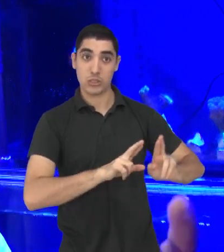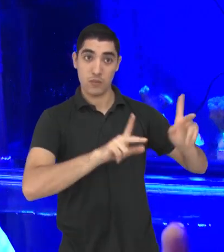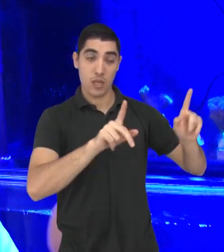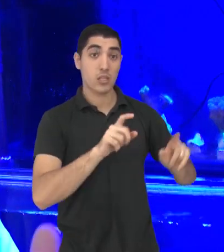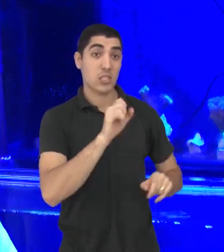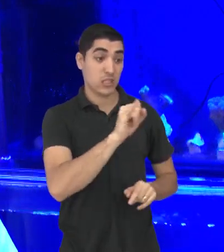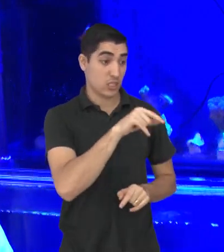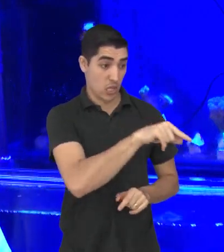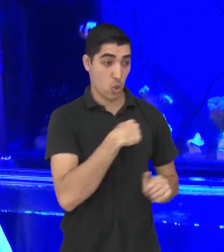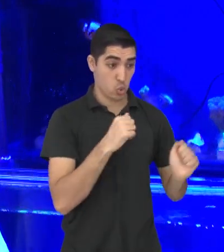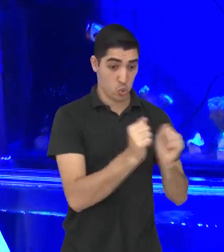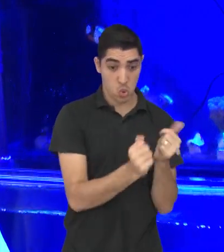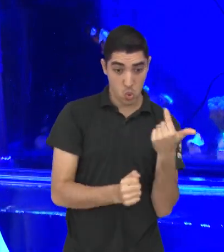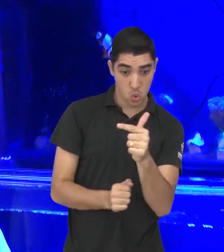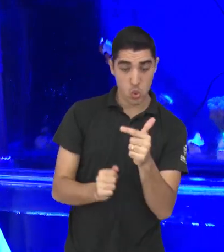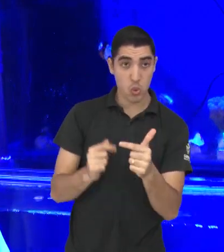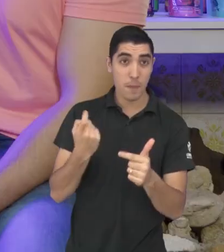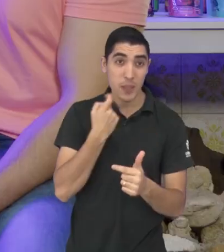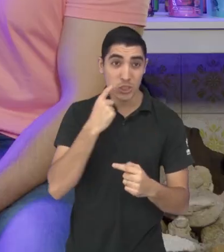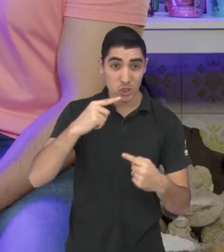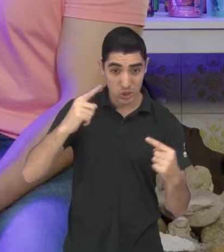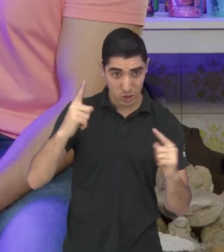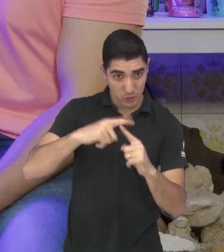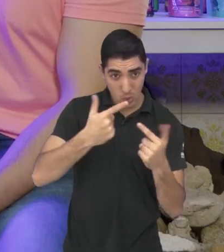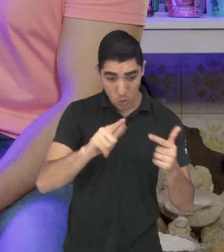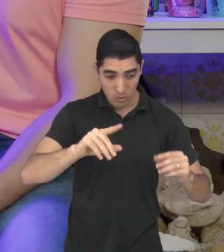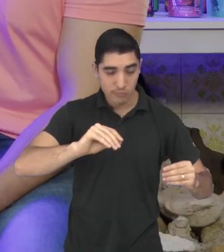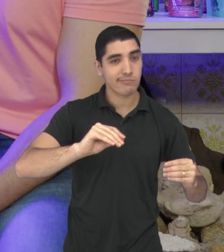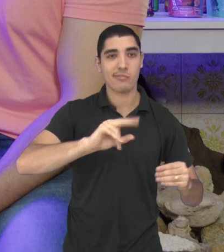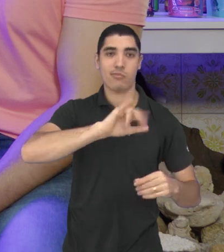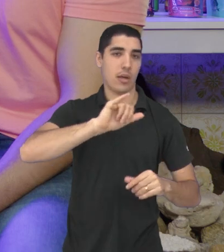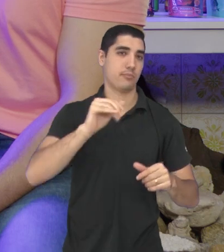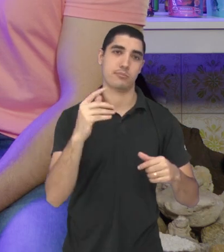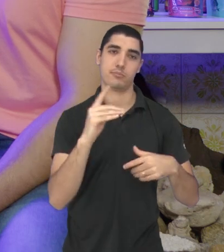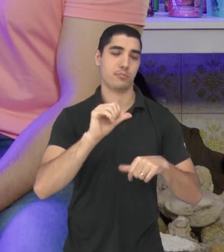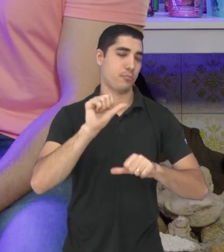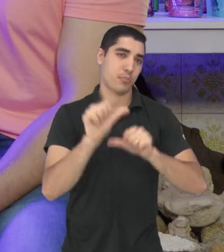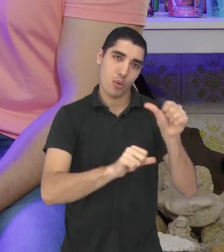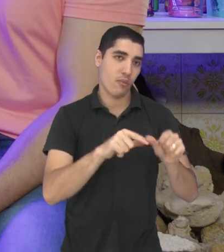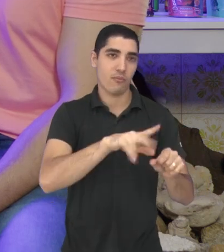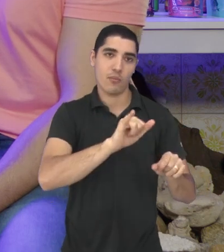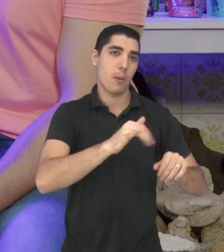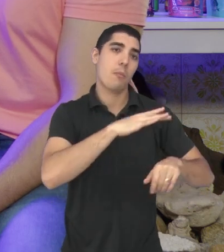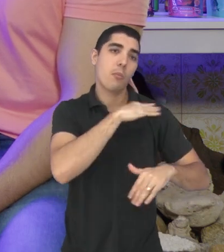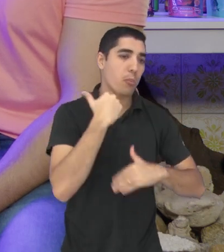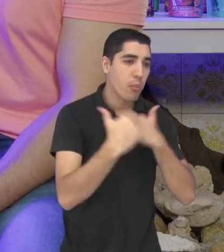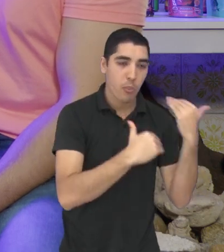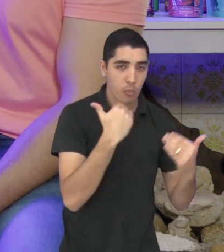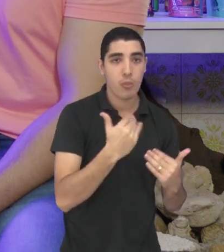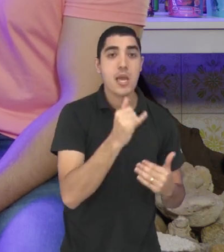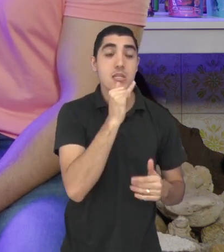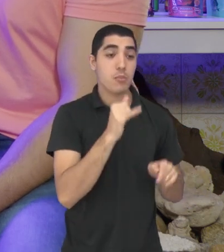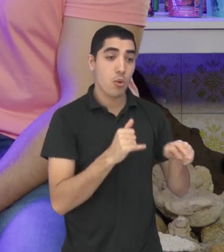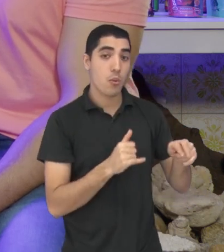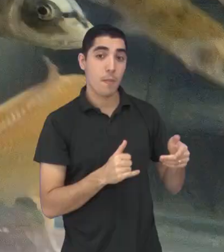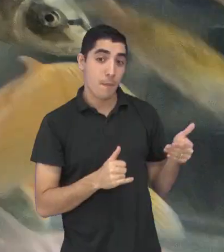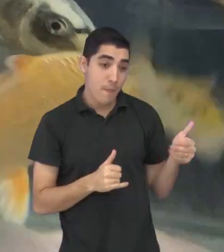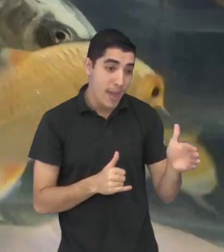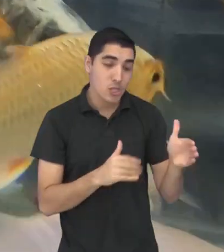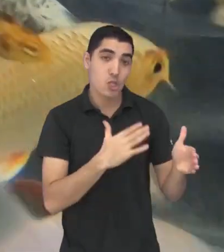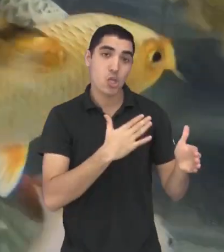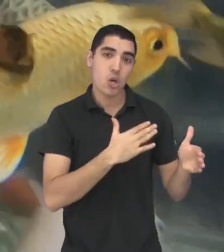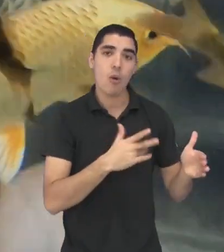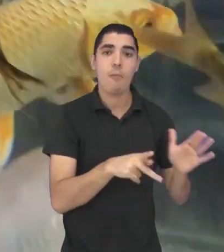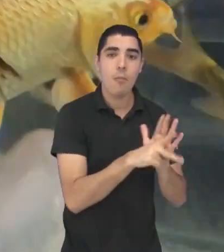peixe ácido com alcalino, você vai ter mortalidade, você vai ter doença. Então, escolher um peixe carnívoro que depende com outras espécies,